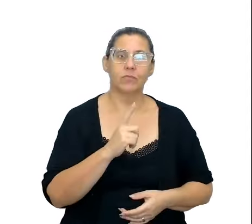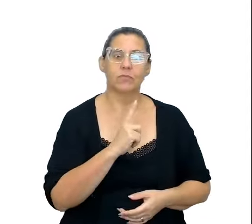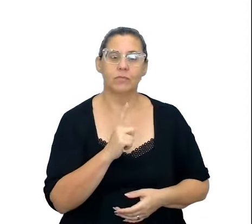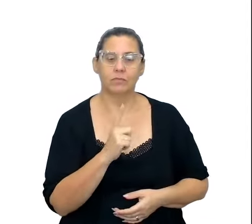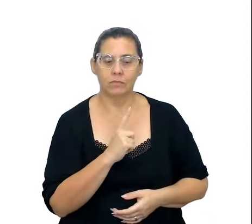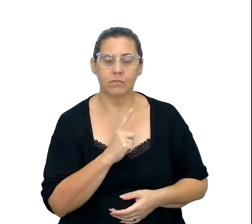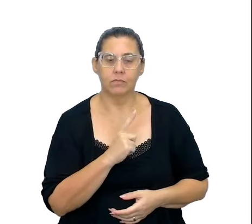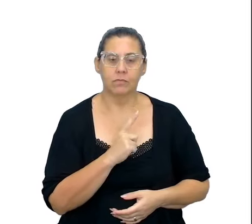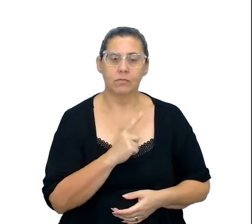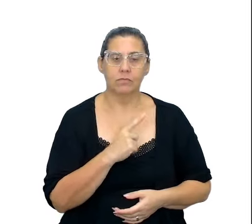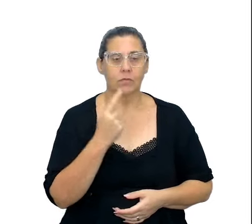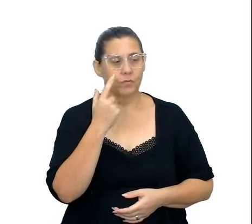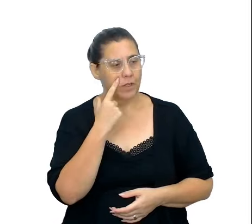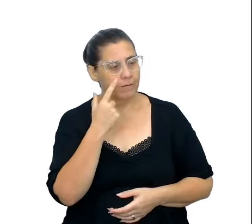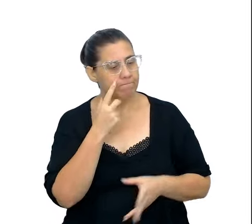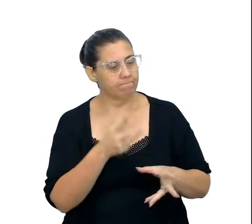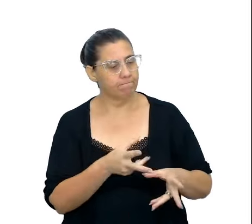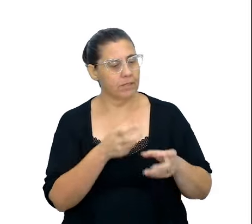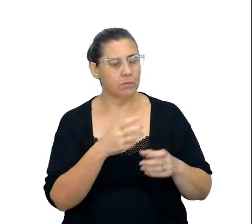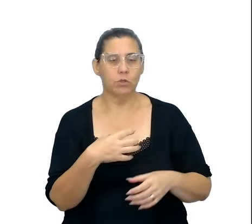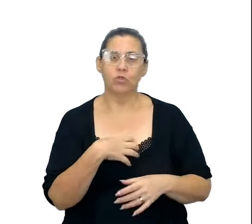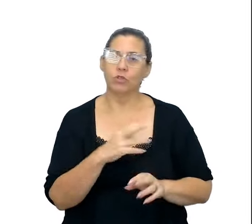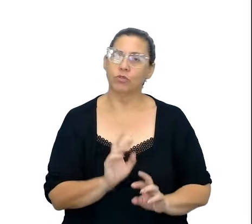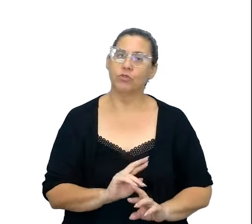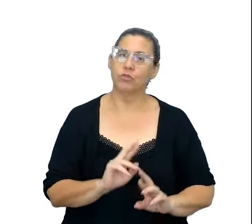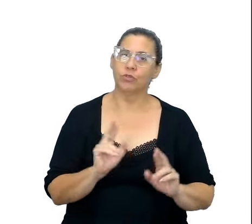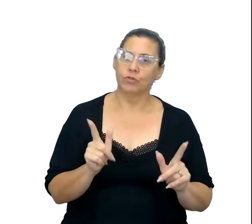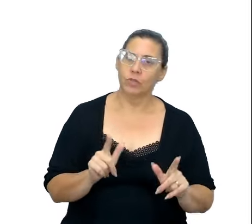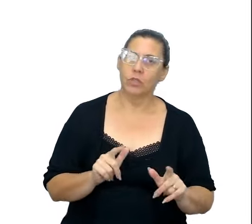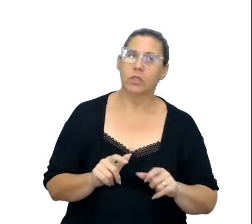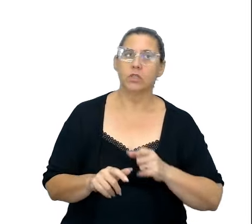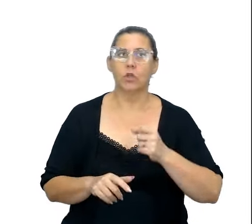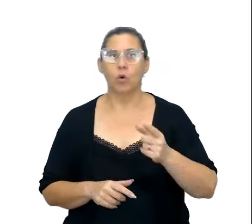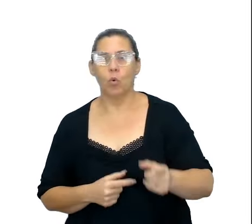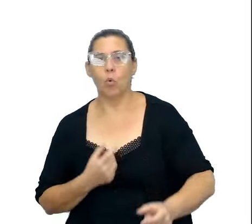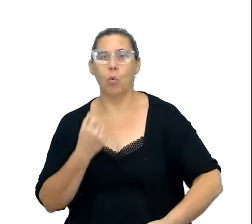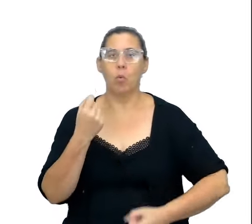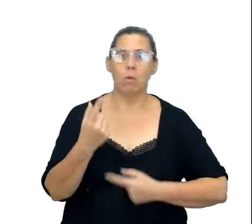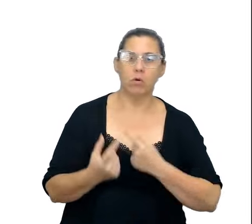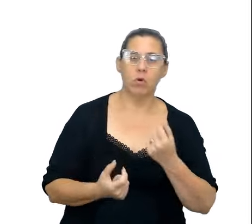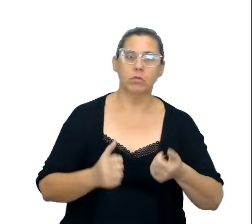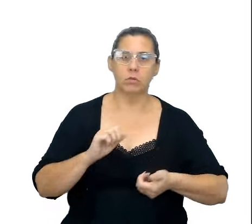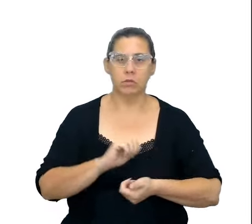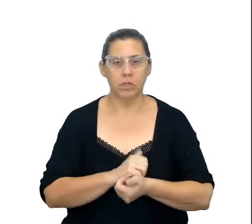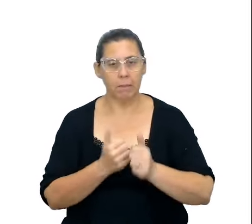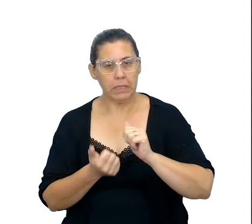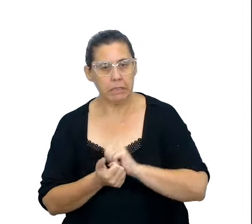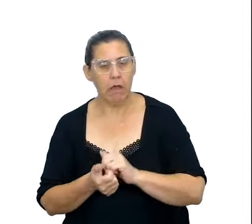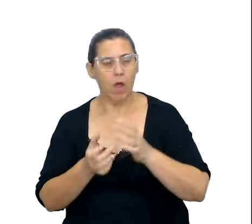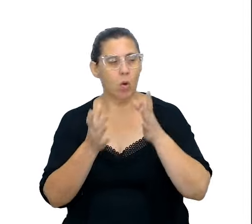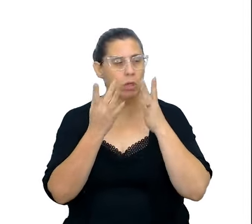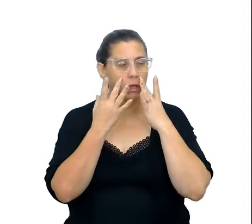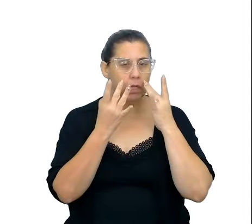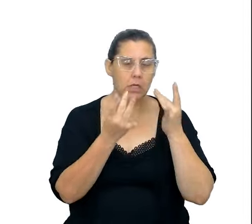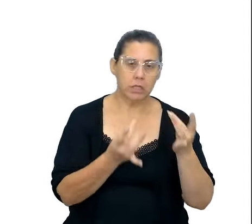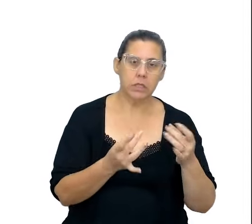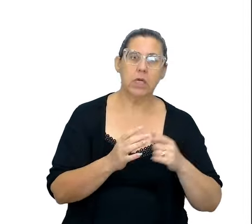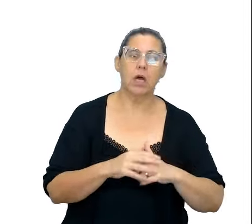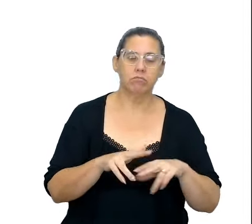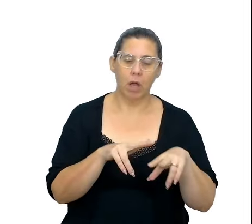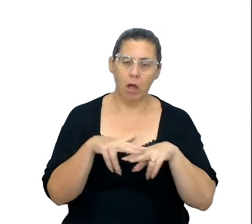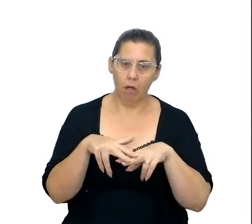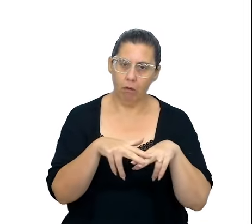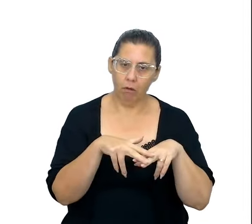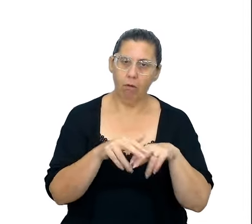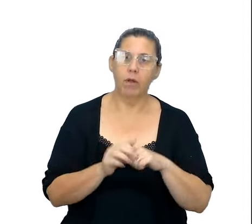com outros olhos e vão poder enxergar ali algumas, né, necessidades de atenção, algumas